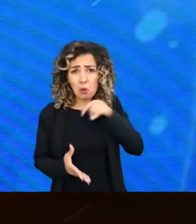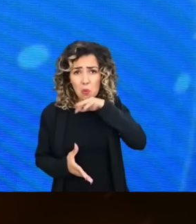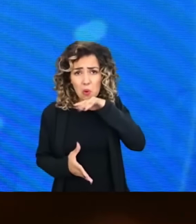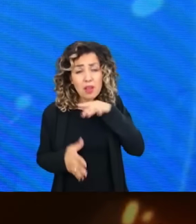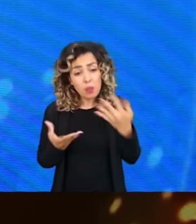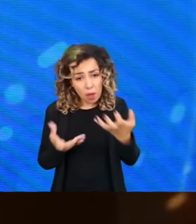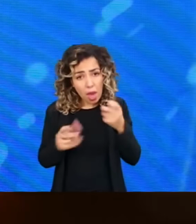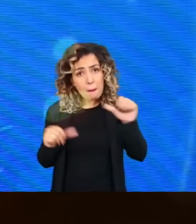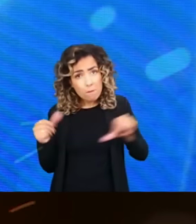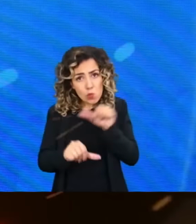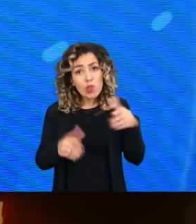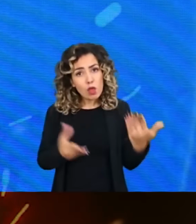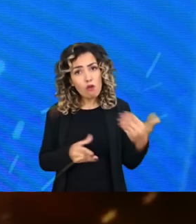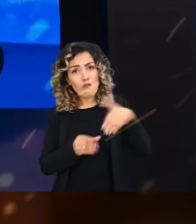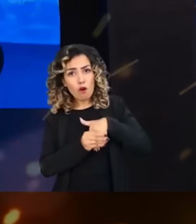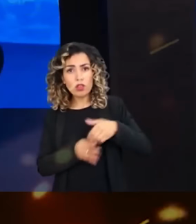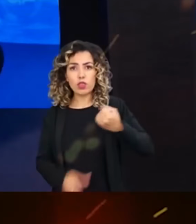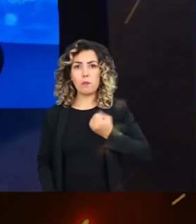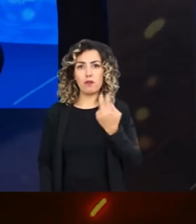do Povo